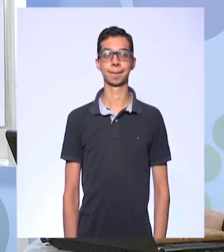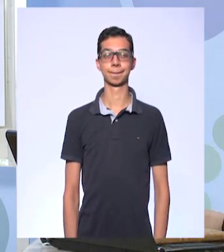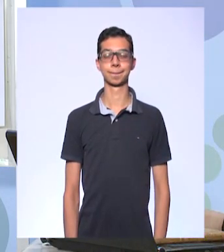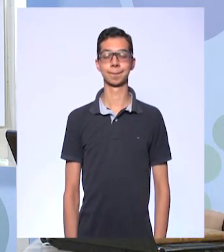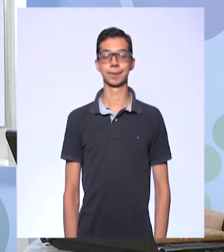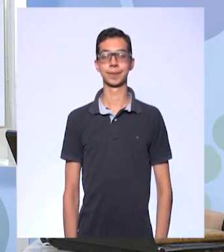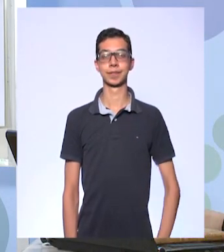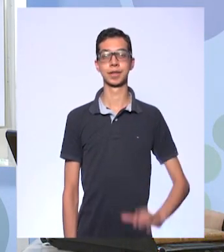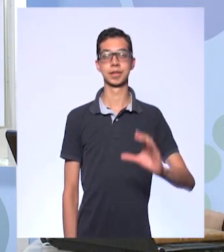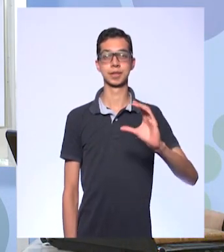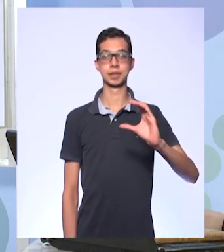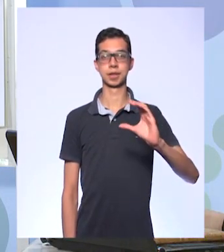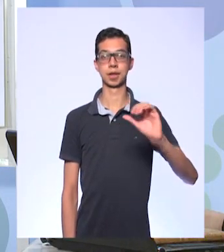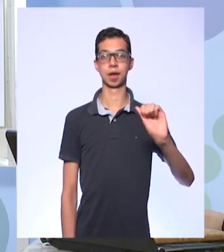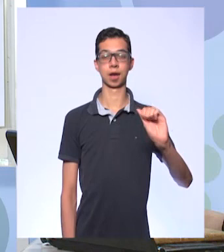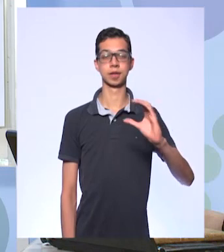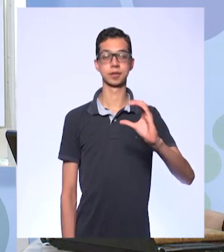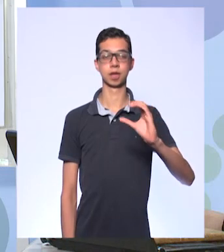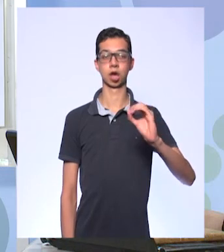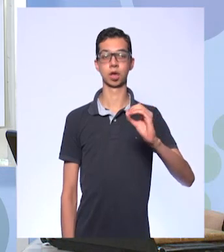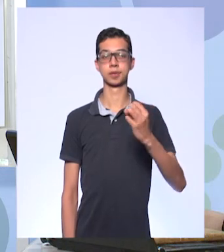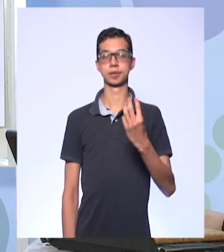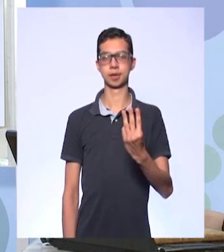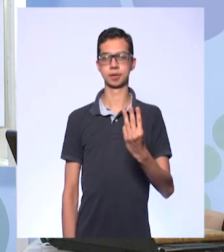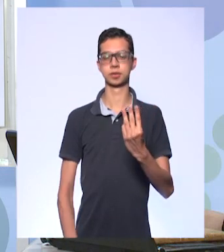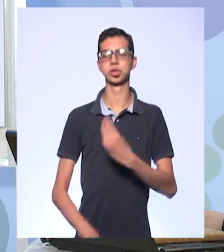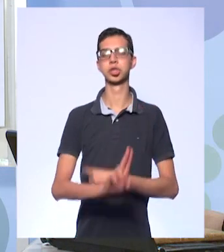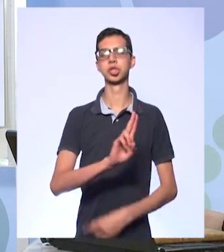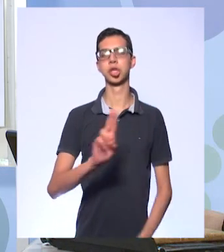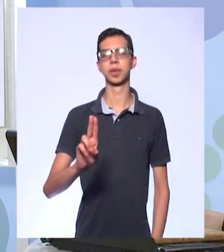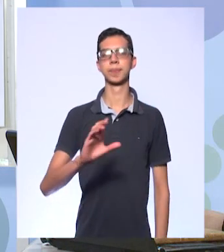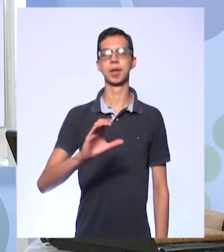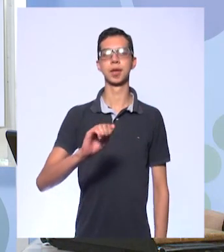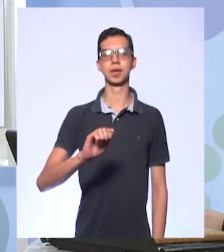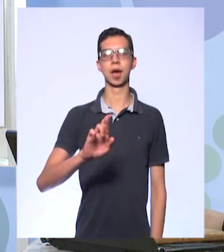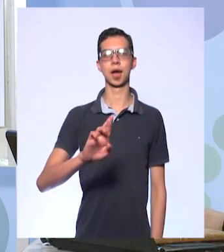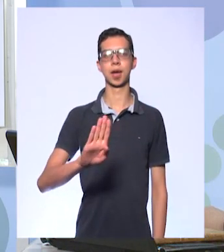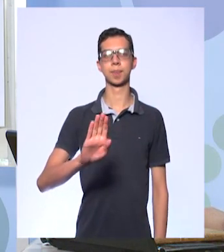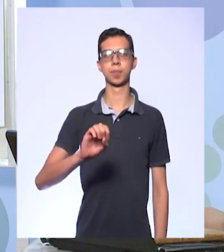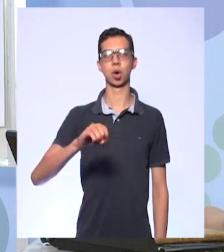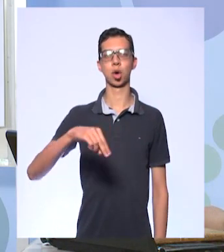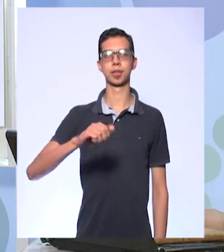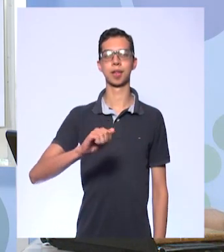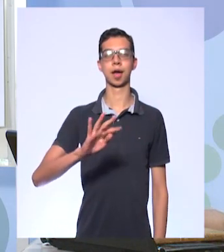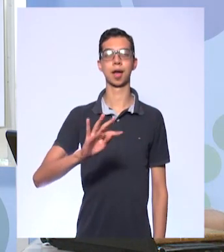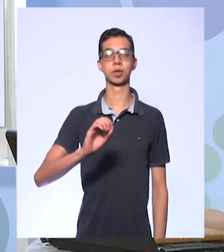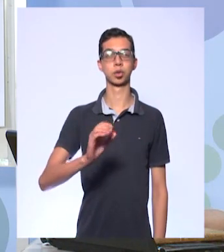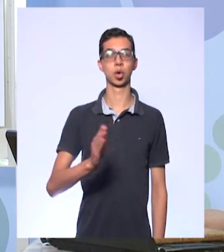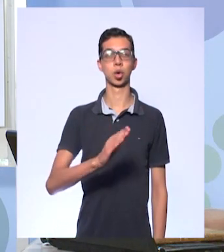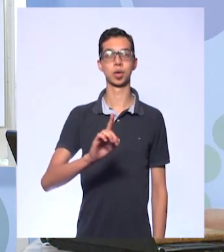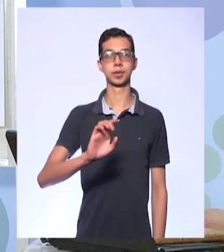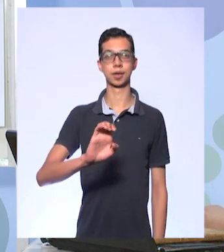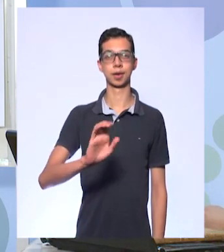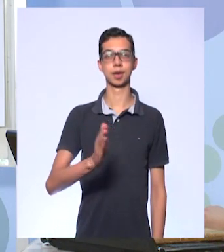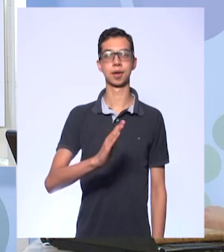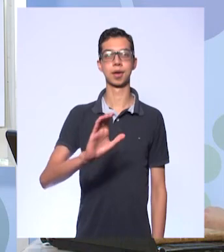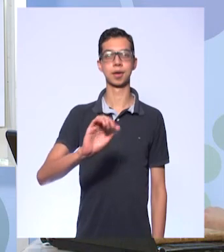CO3, carbonato de cálcio. Eu sei, aqui eu tenho um carbono, desculpa, um